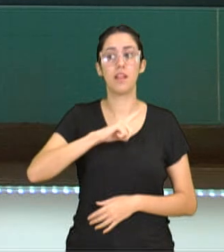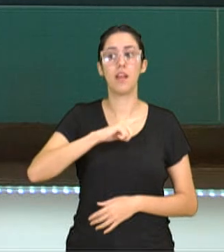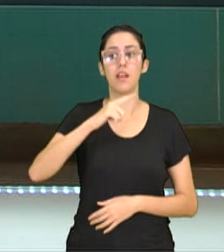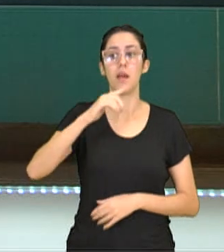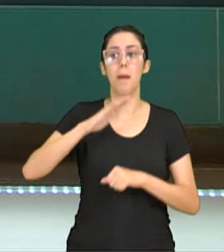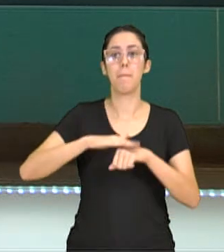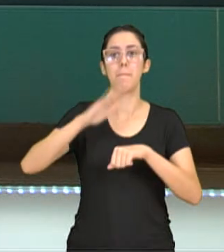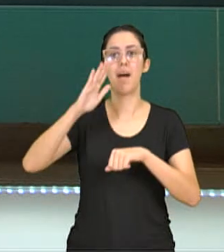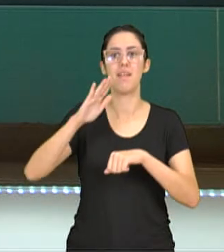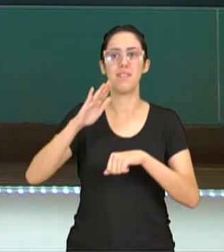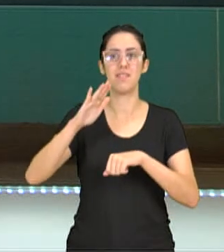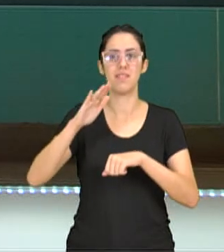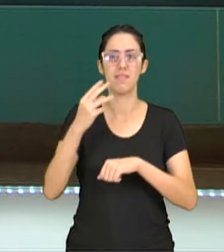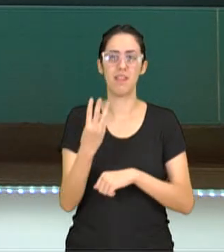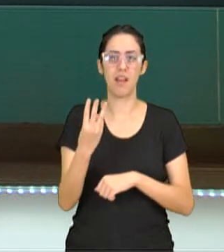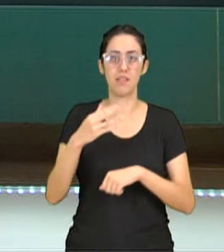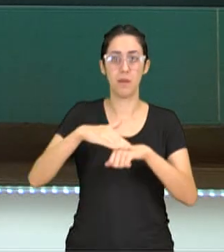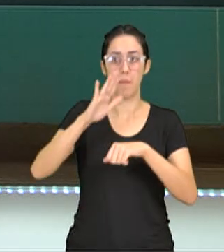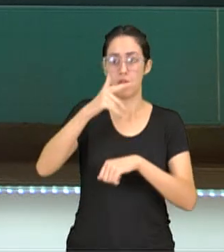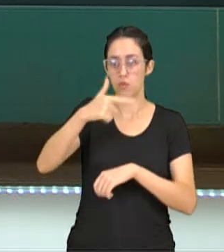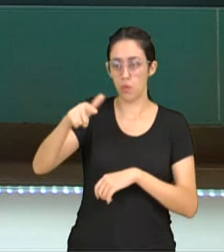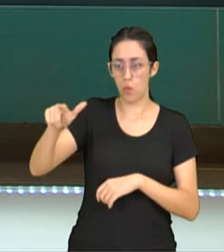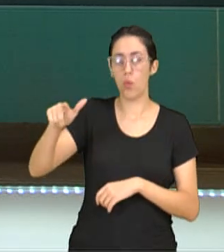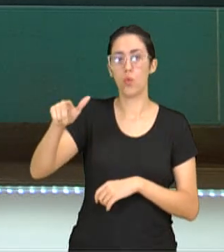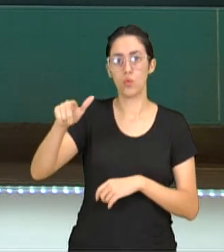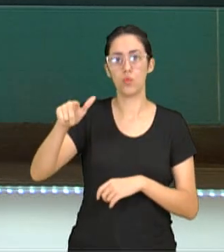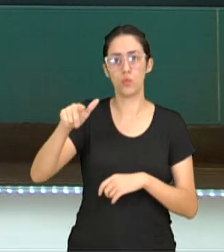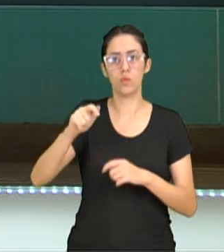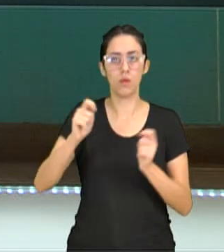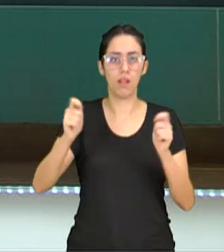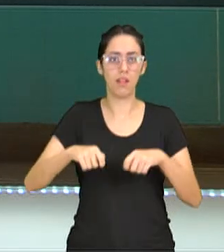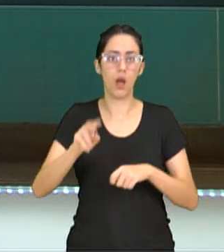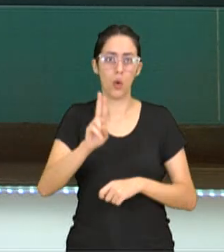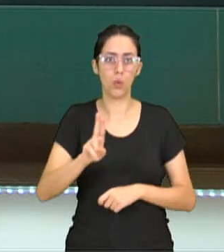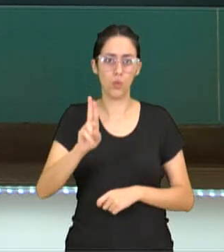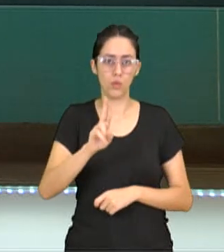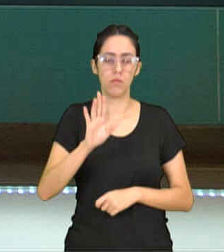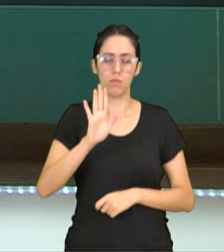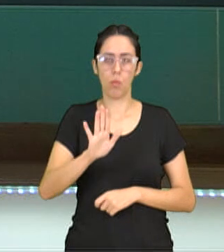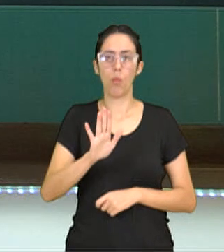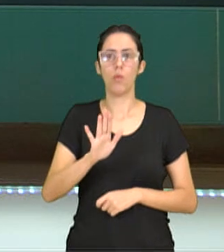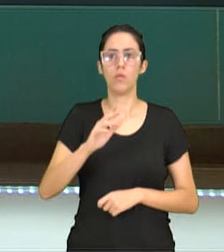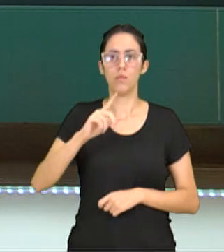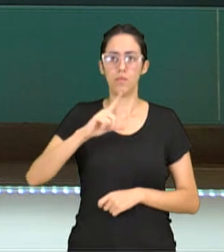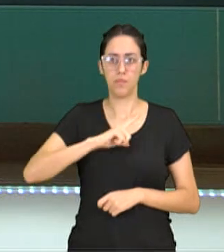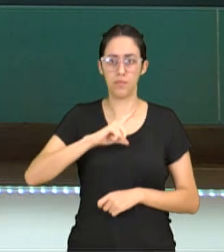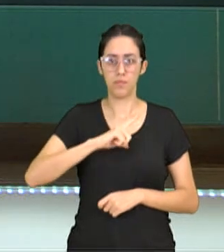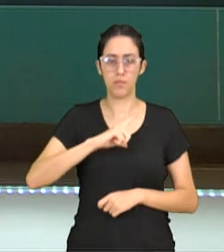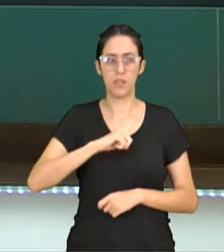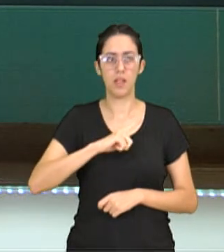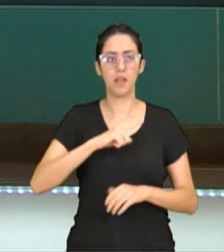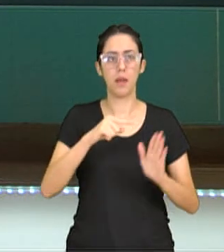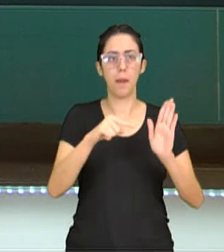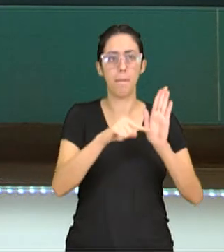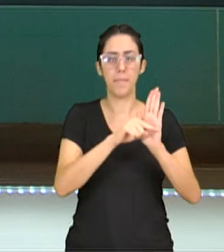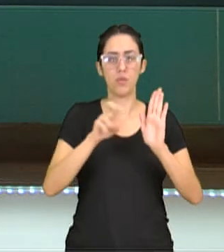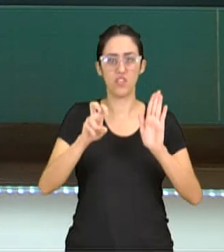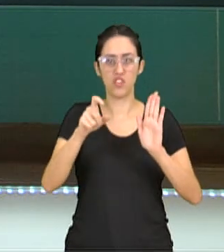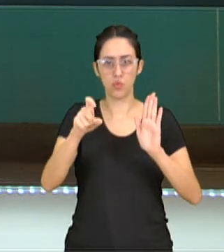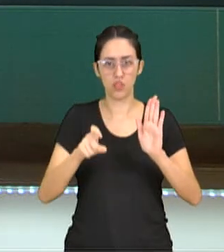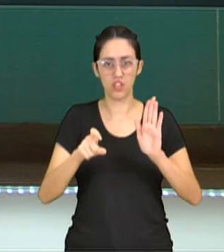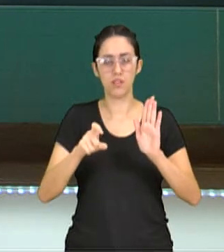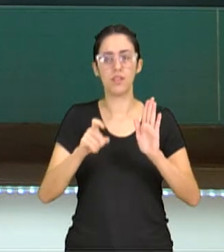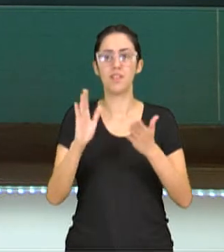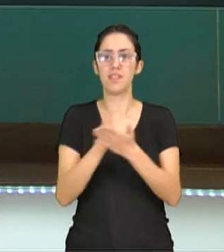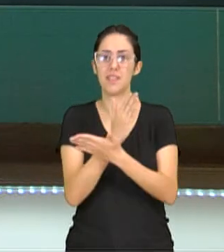3 termos. Para ter 3, eu teria que usar outra técnica. Eu vou desmembrar esse menos 5x. Eu vou escrever ele